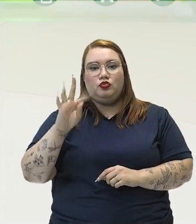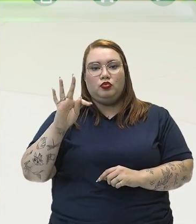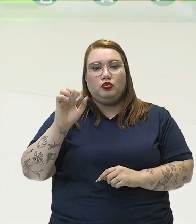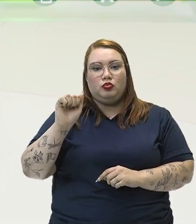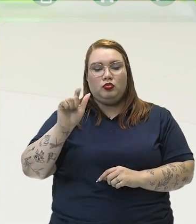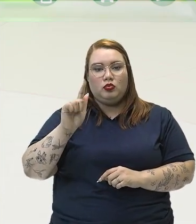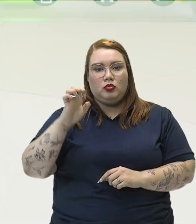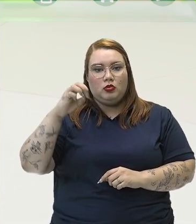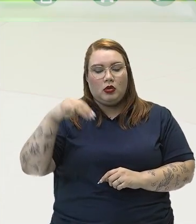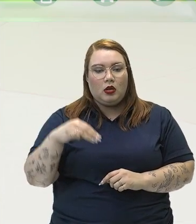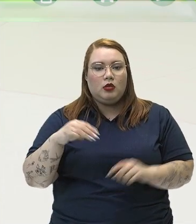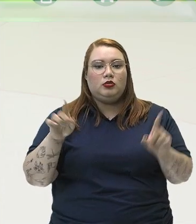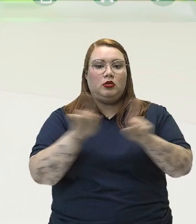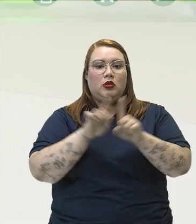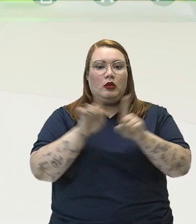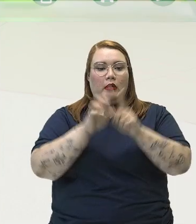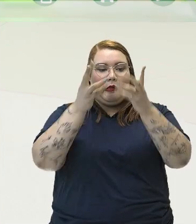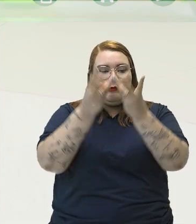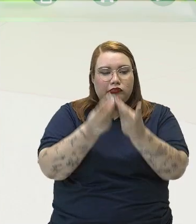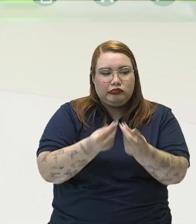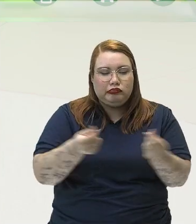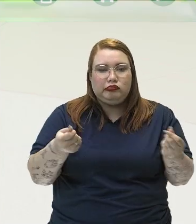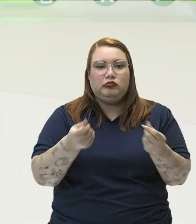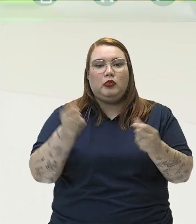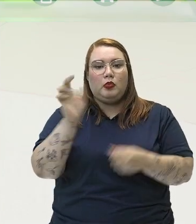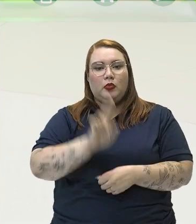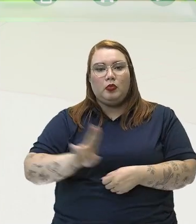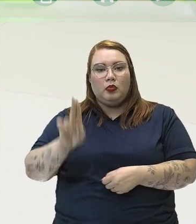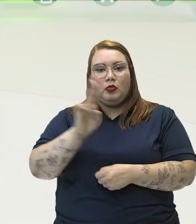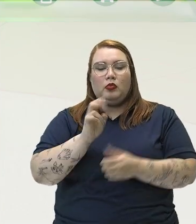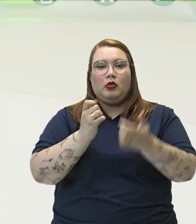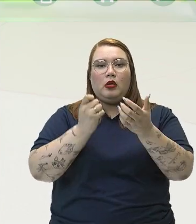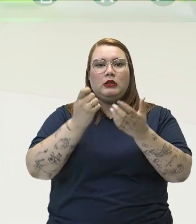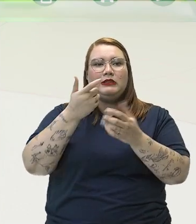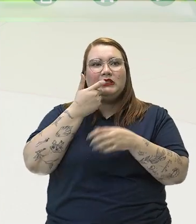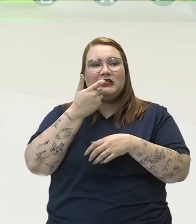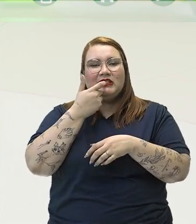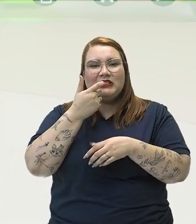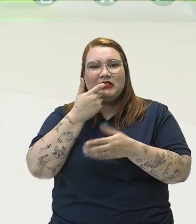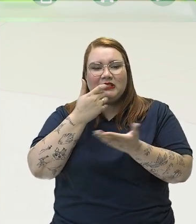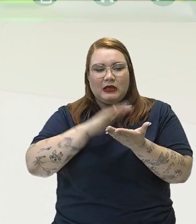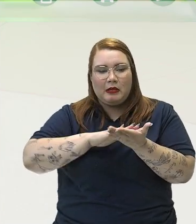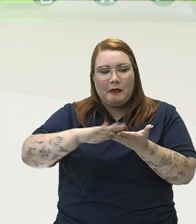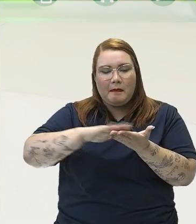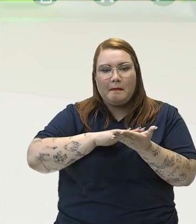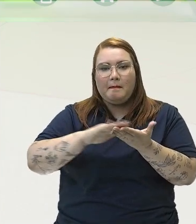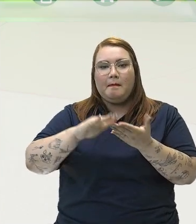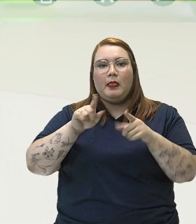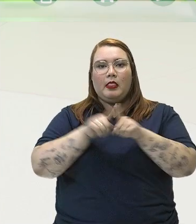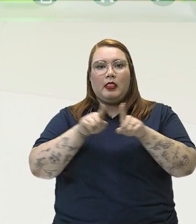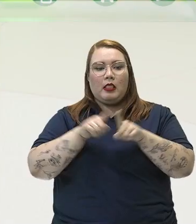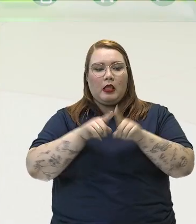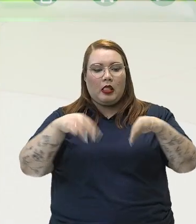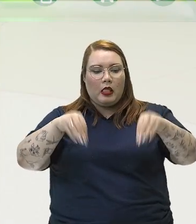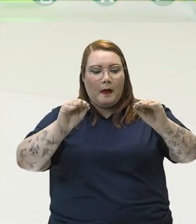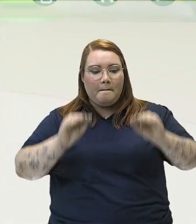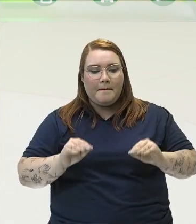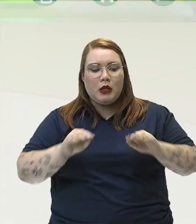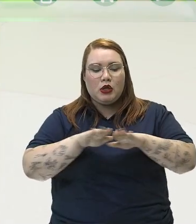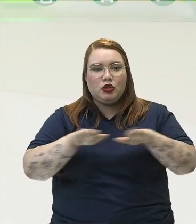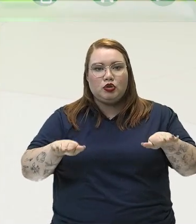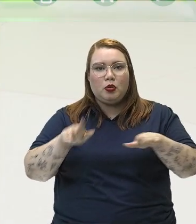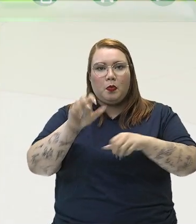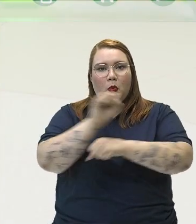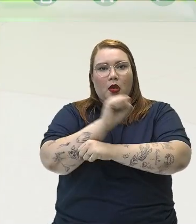a trituração para ser utilizado na fabricação de solados, de sapatos, de tapetes para automóveis e